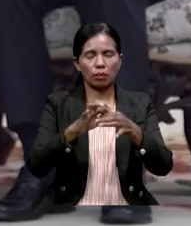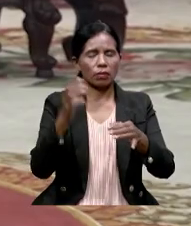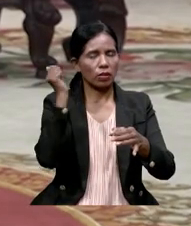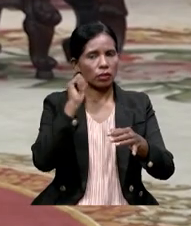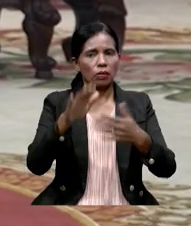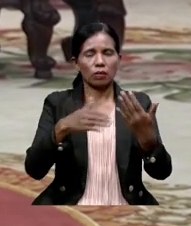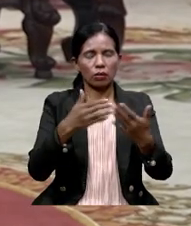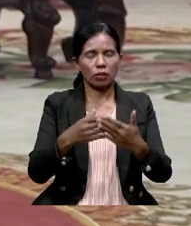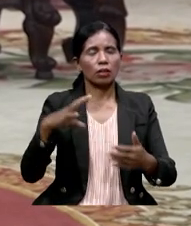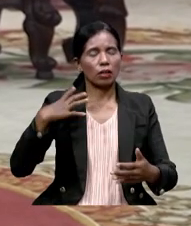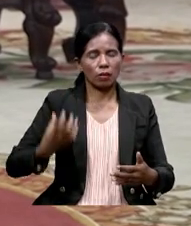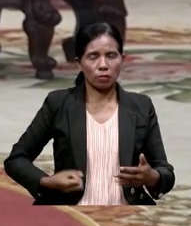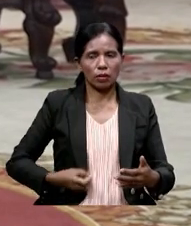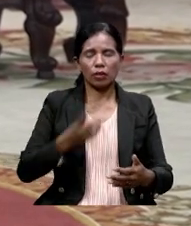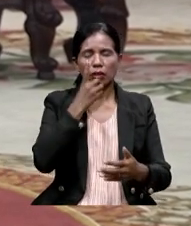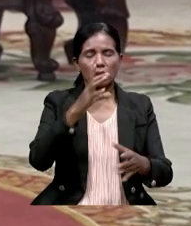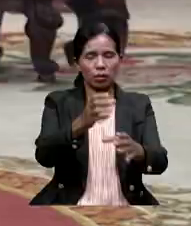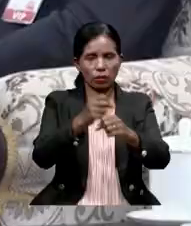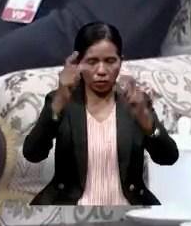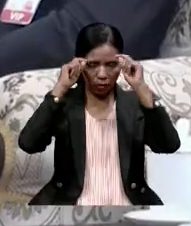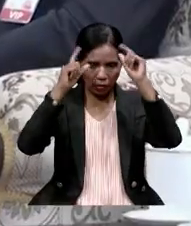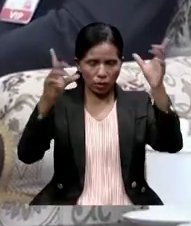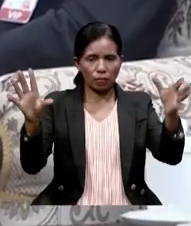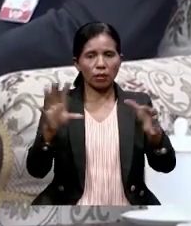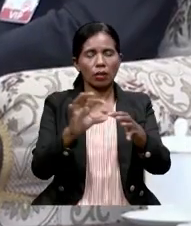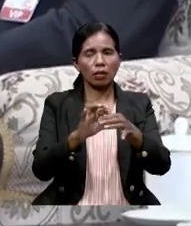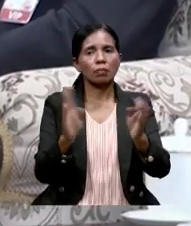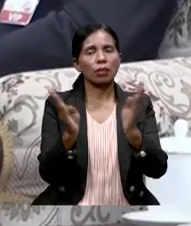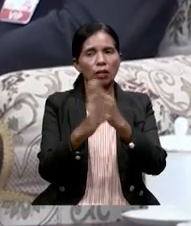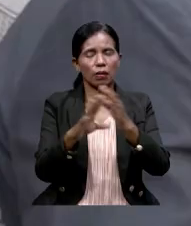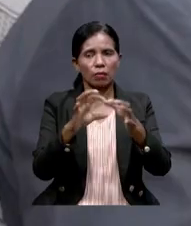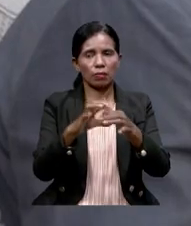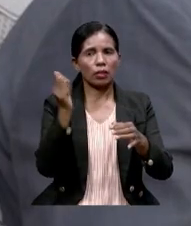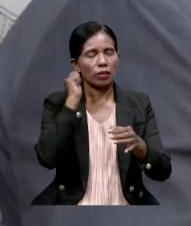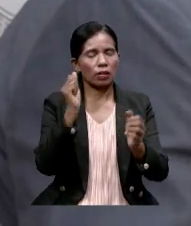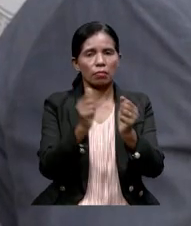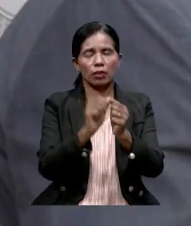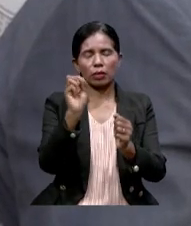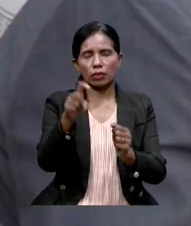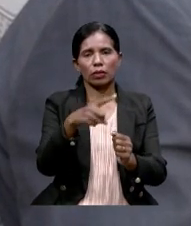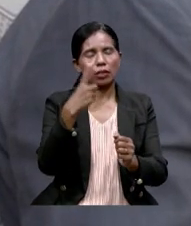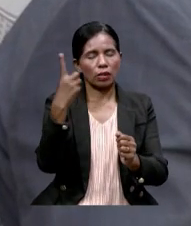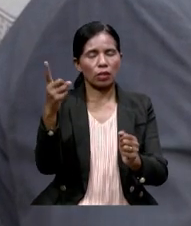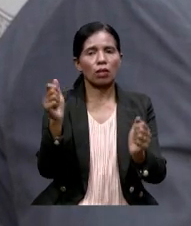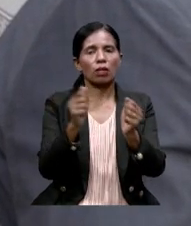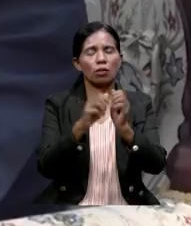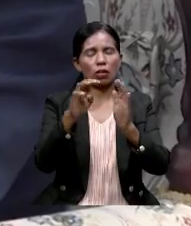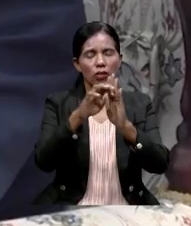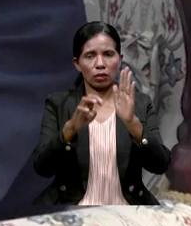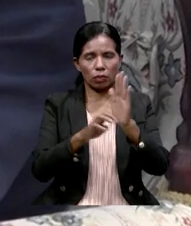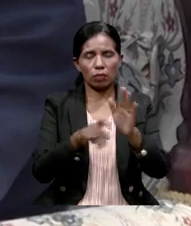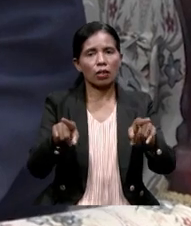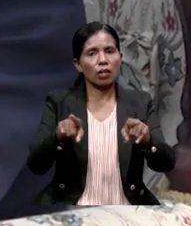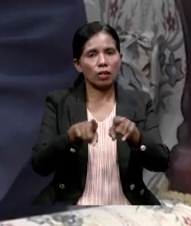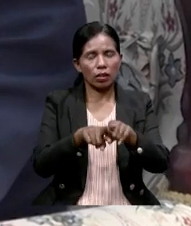e a Camboja declara simu Timor-Leste sai membro ASEAN badala sanulu resinida mai beho estatuto no dar observador no